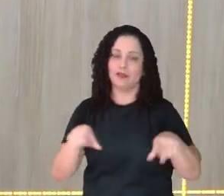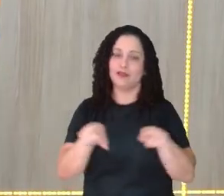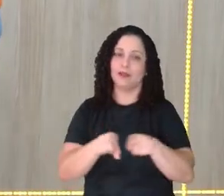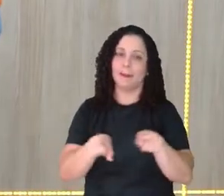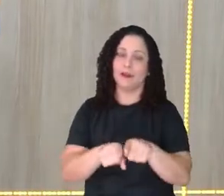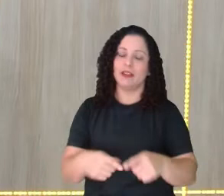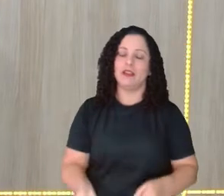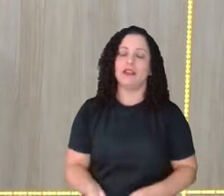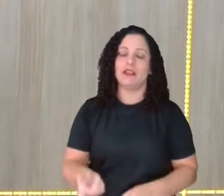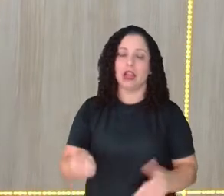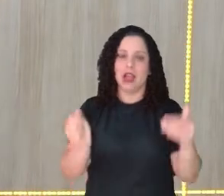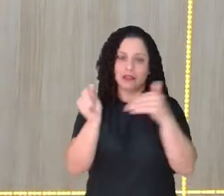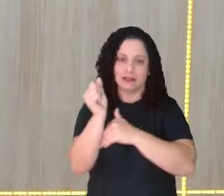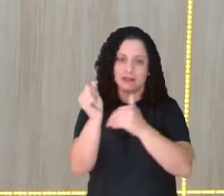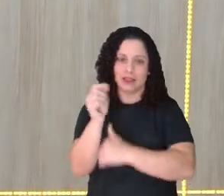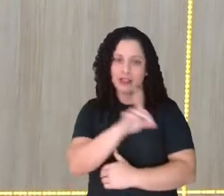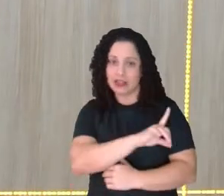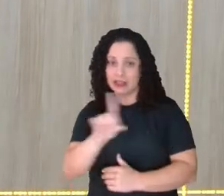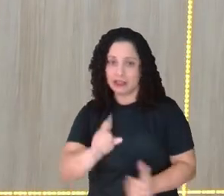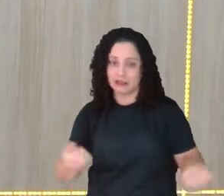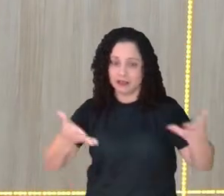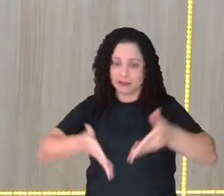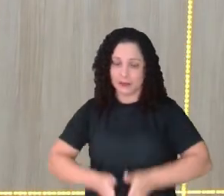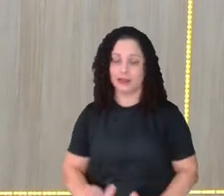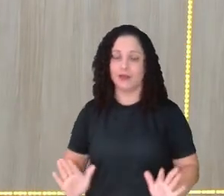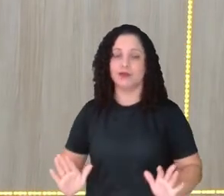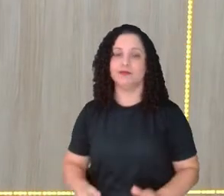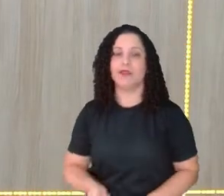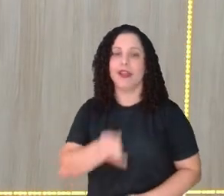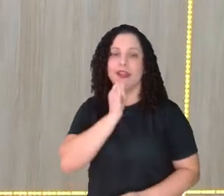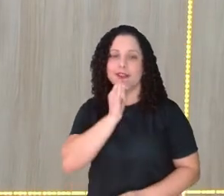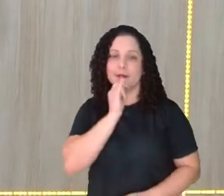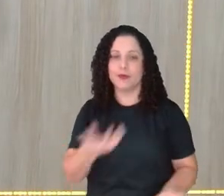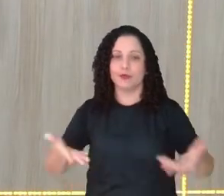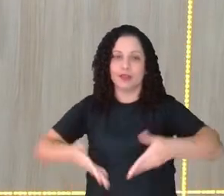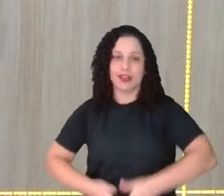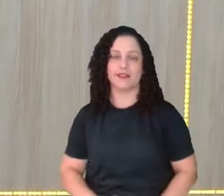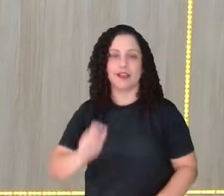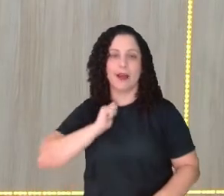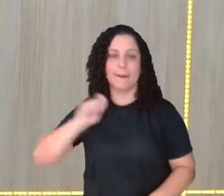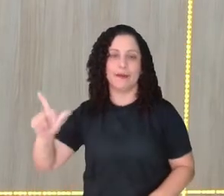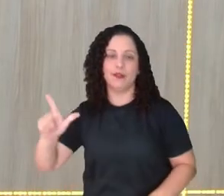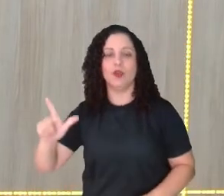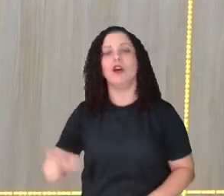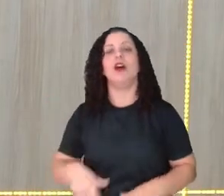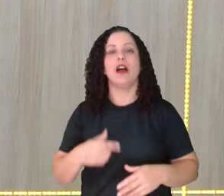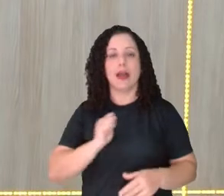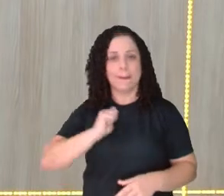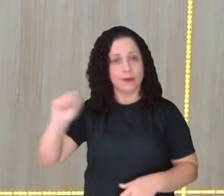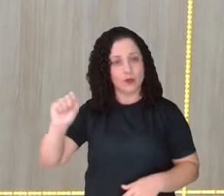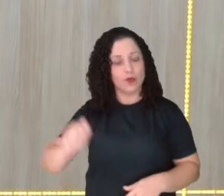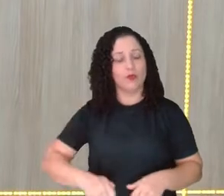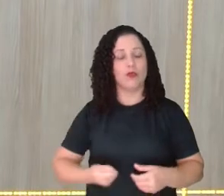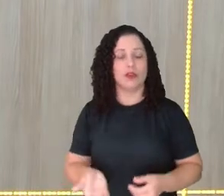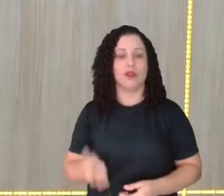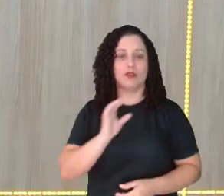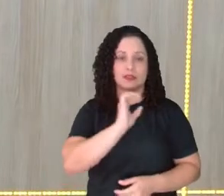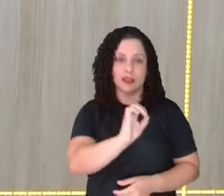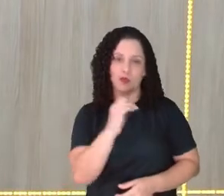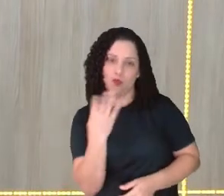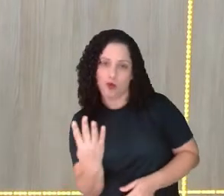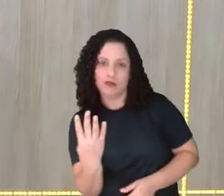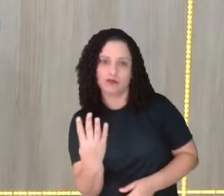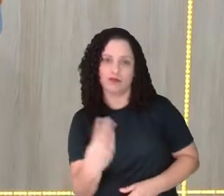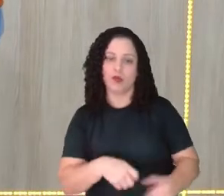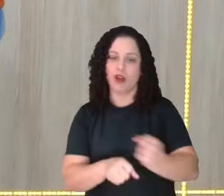seu nascimento. Então se você nasceu aí em abril, você coloca lá no mês 04. E o ano vai ter